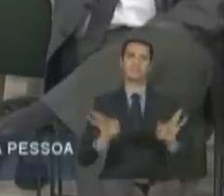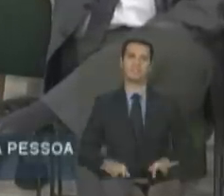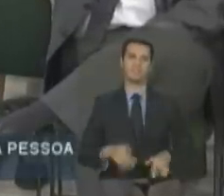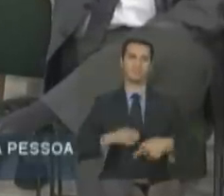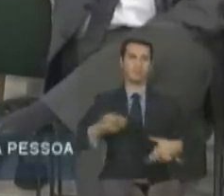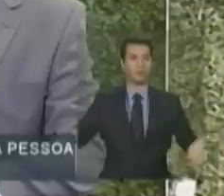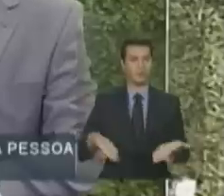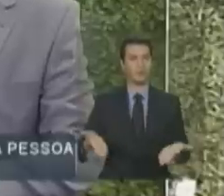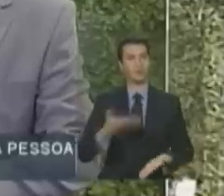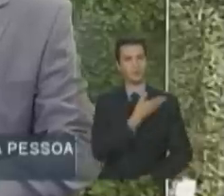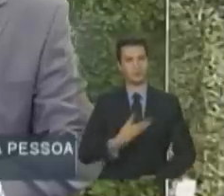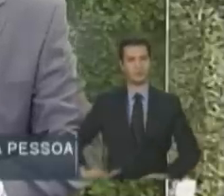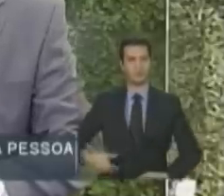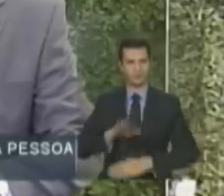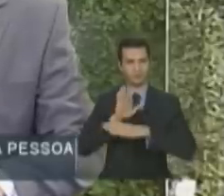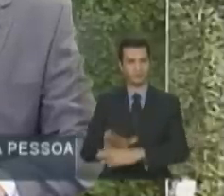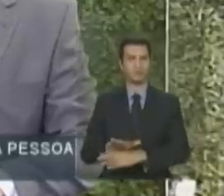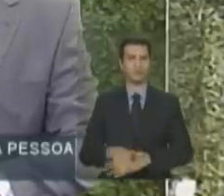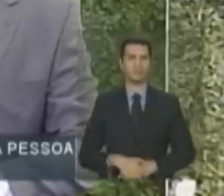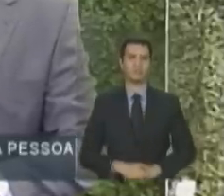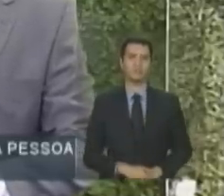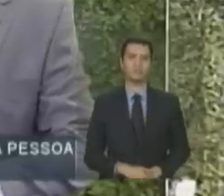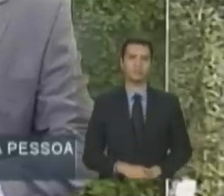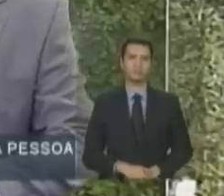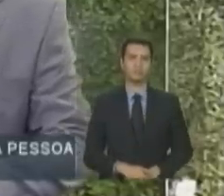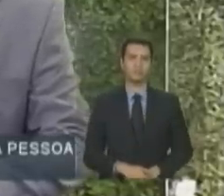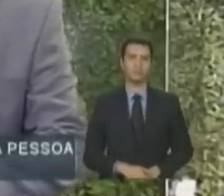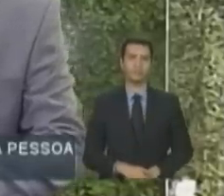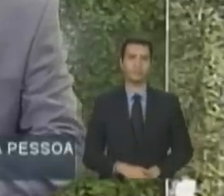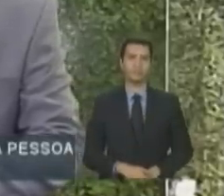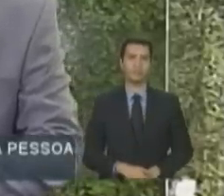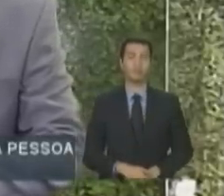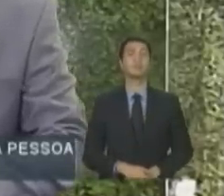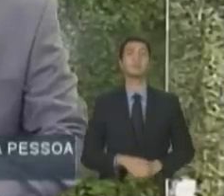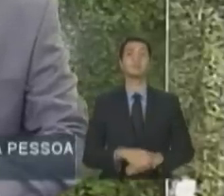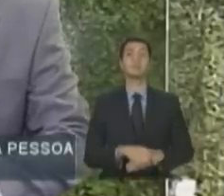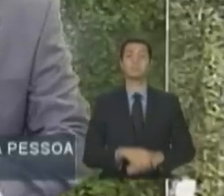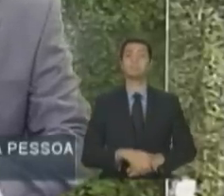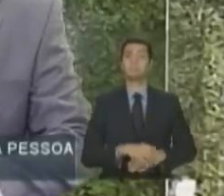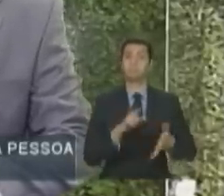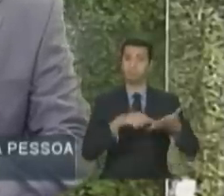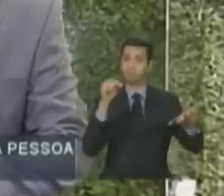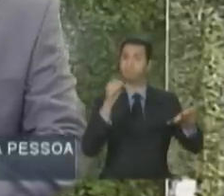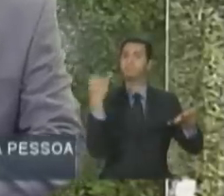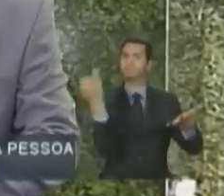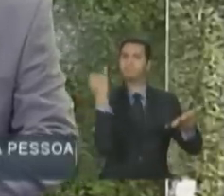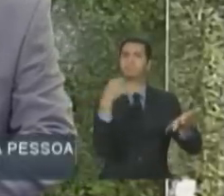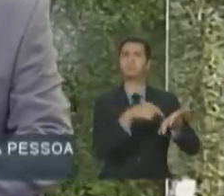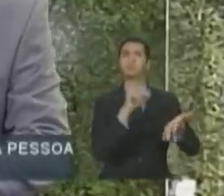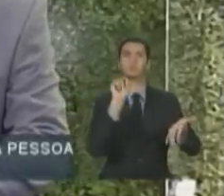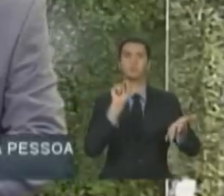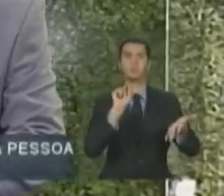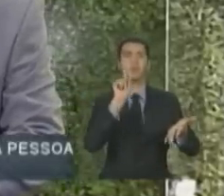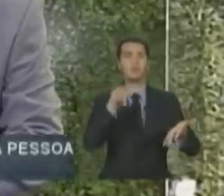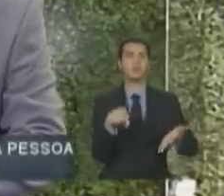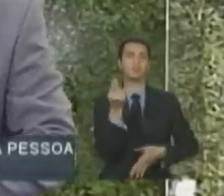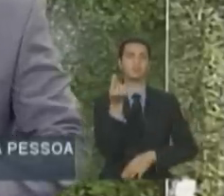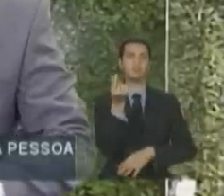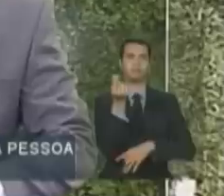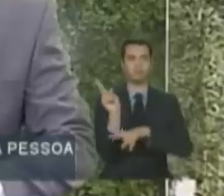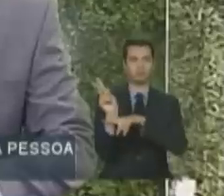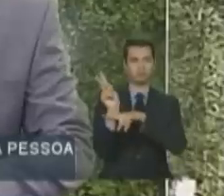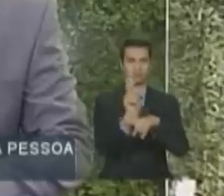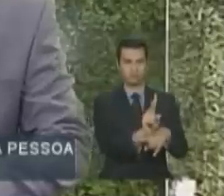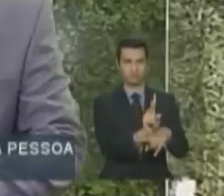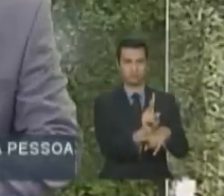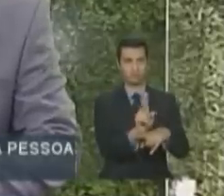brasileiro, aprofundando essa política. Uma ação importante aqui, muito importante, é o microcrédito